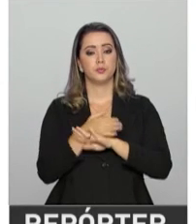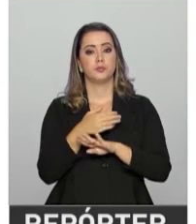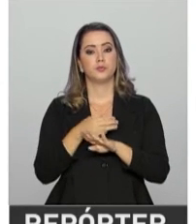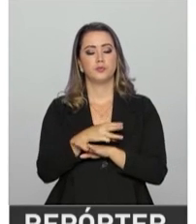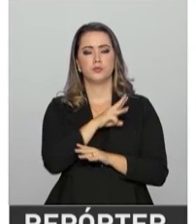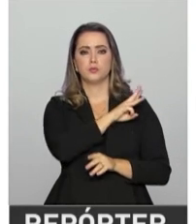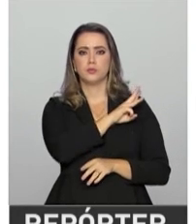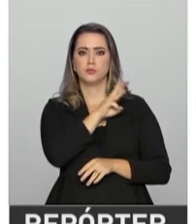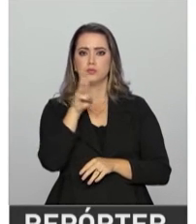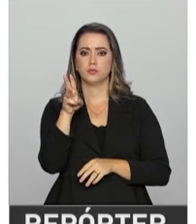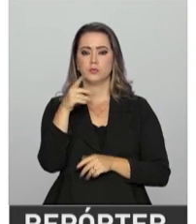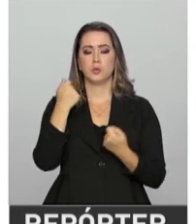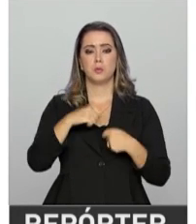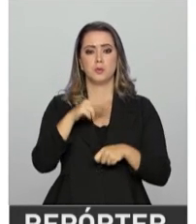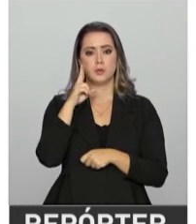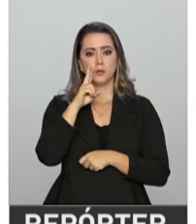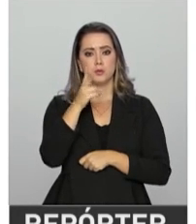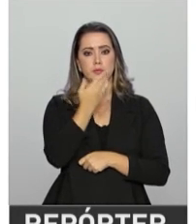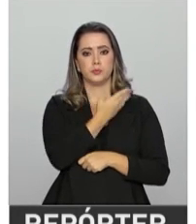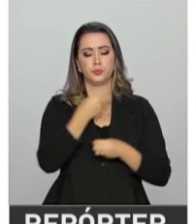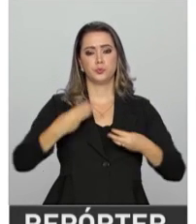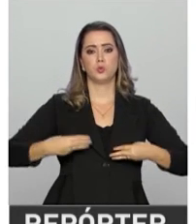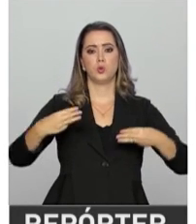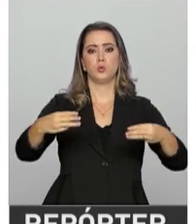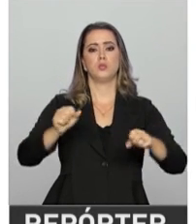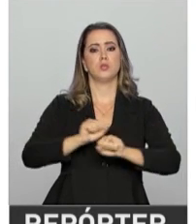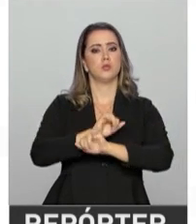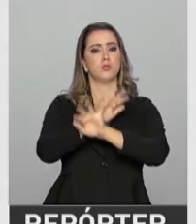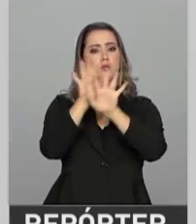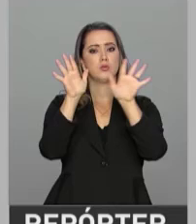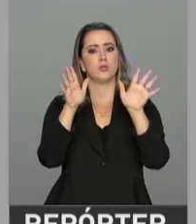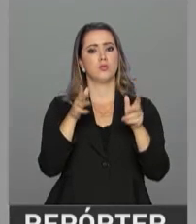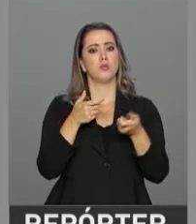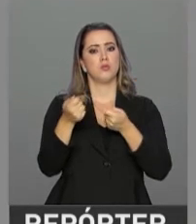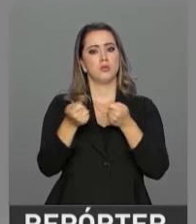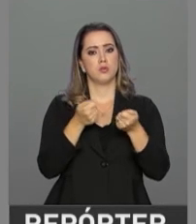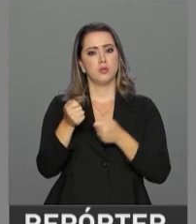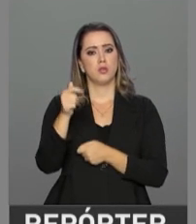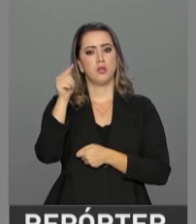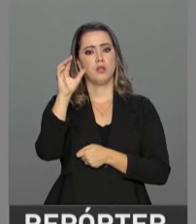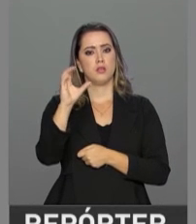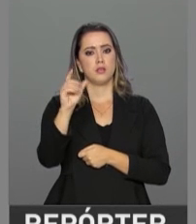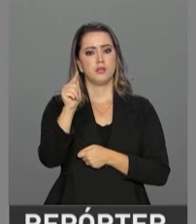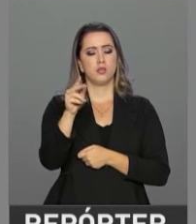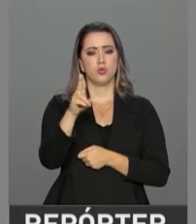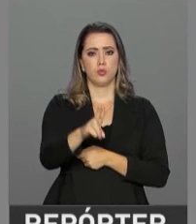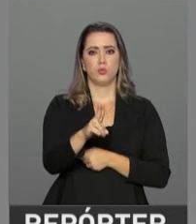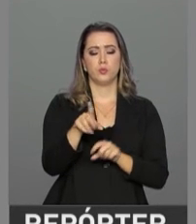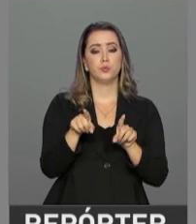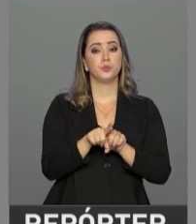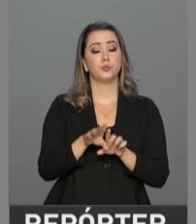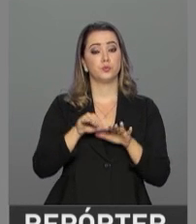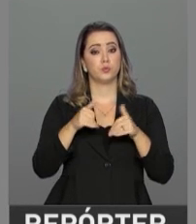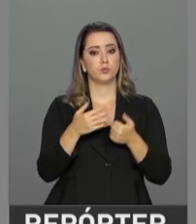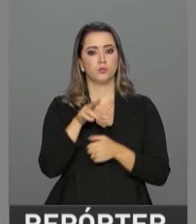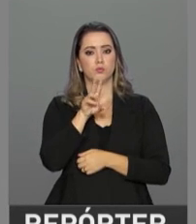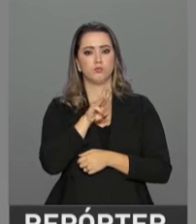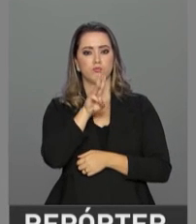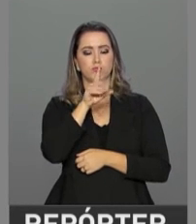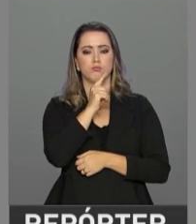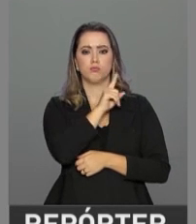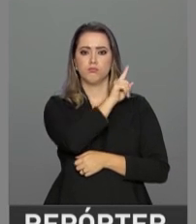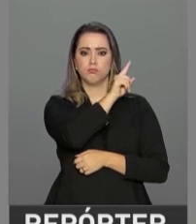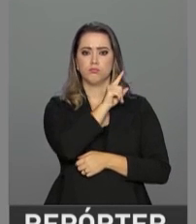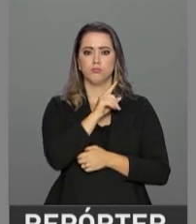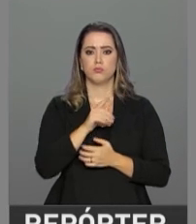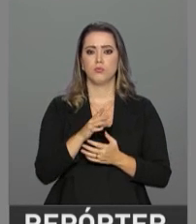interessado deve entrar na página do ministério da transparência e controladoria geral da união na parte de cima deve